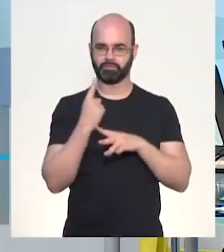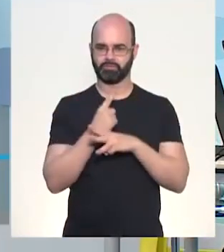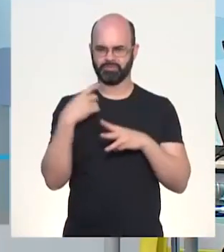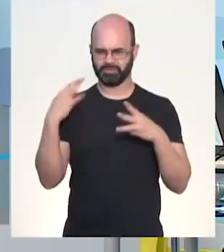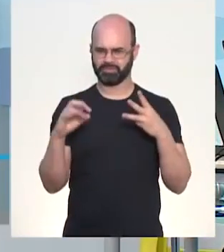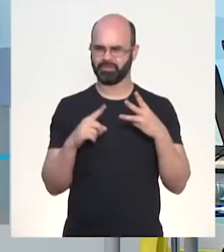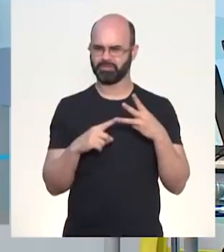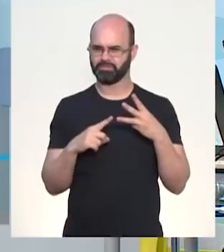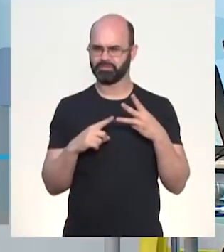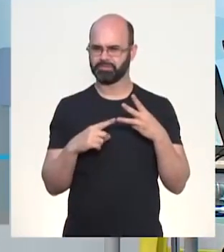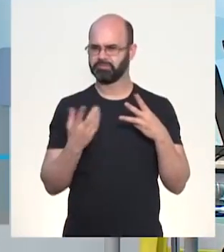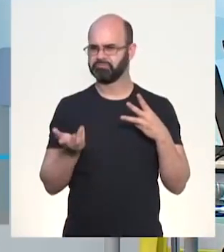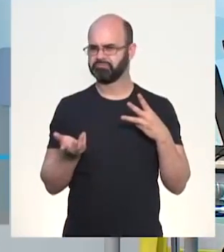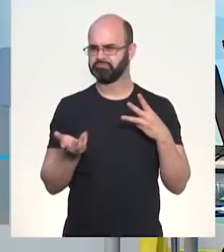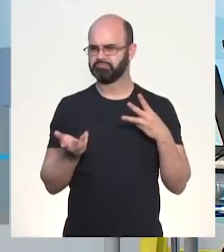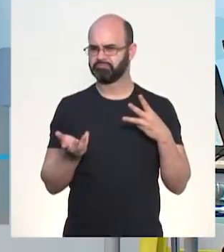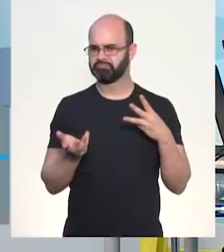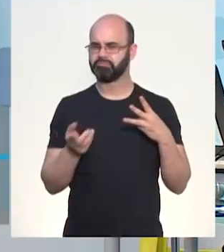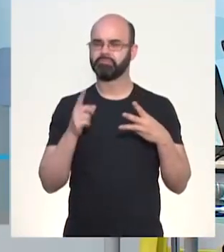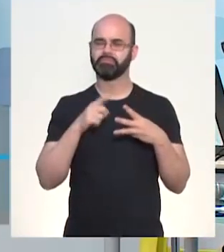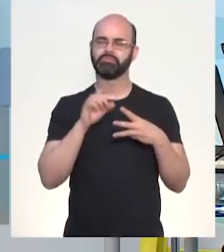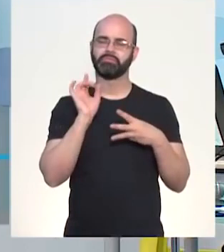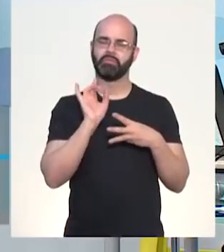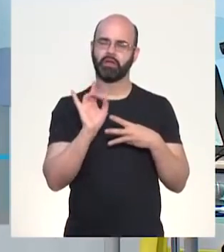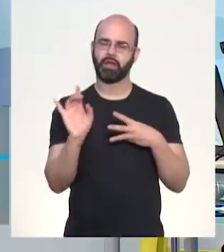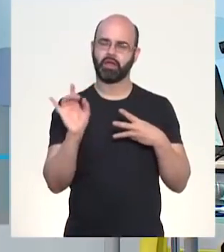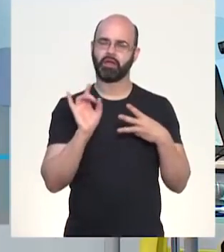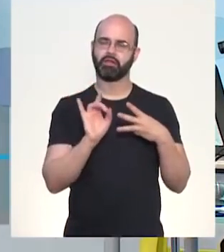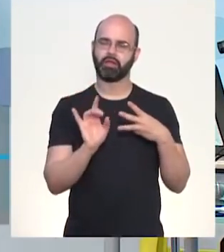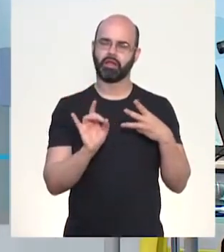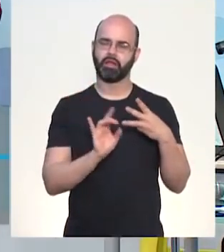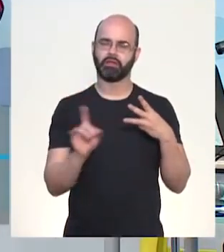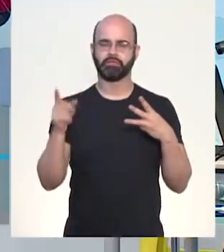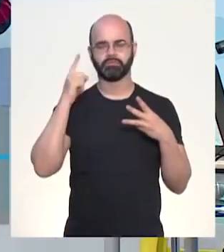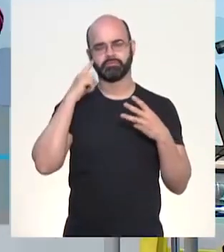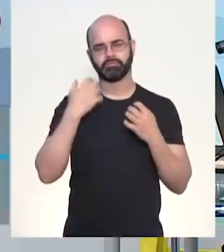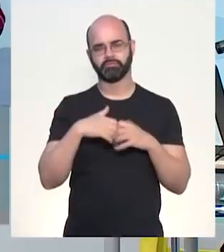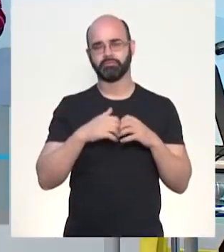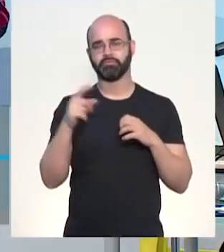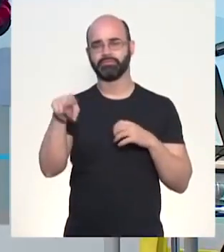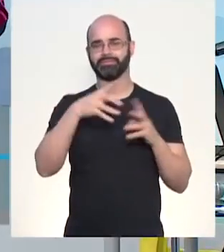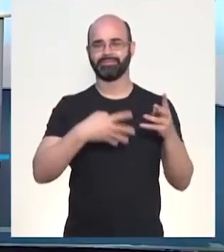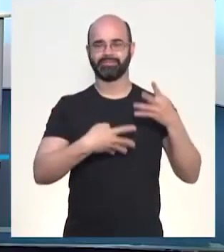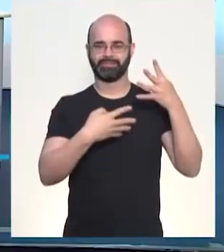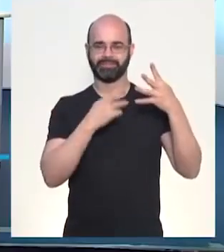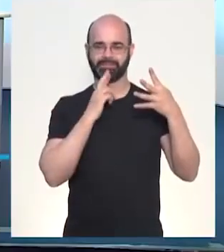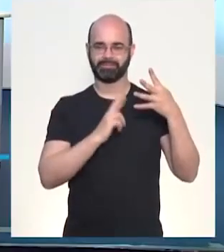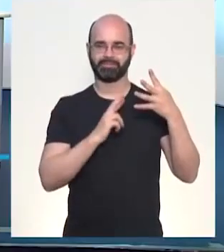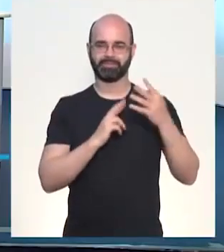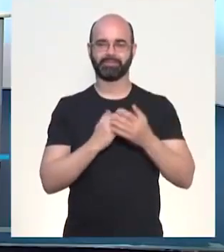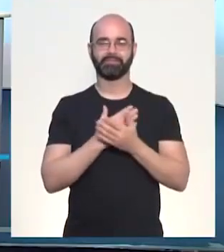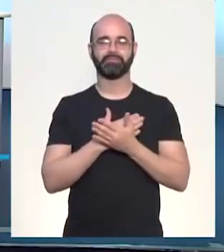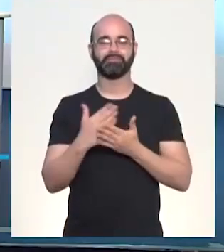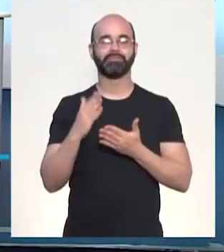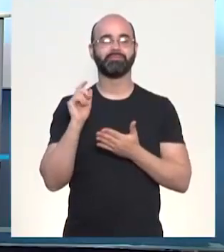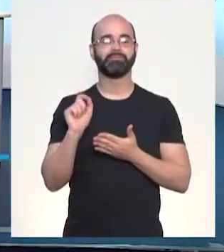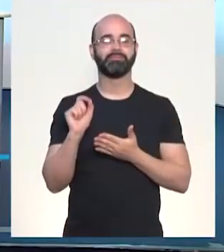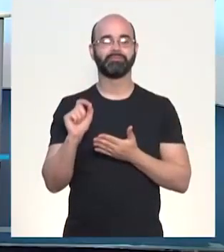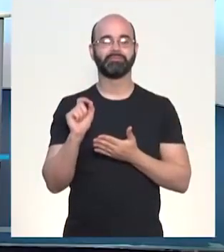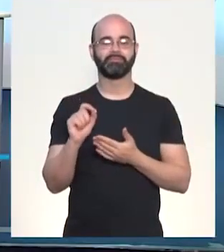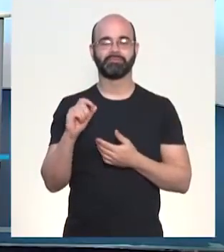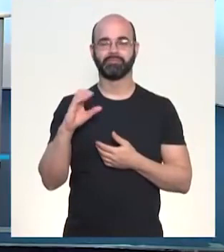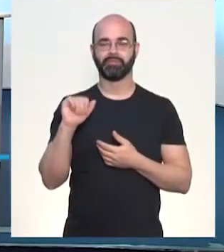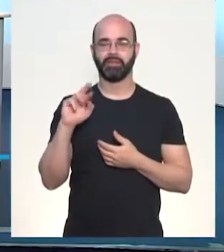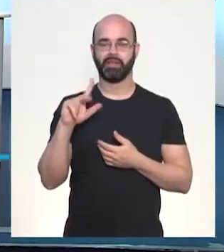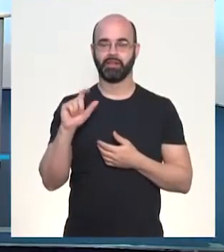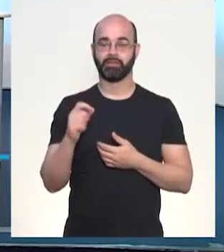correta? Então, a gente vai analisar uma por uma e aí vocês mandam a resposta para a gente. Vamos começar com quem? Com a do Carlos. Combinado.